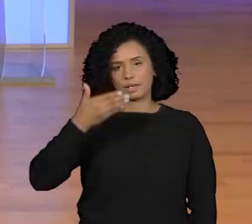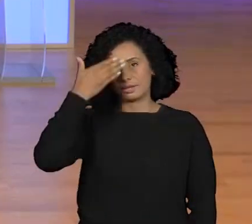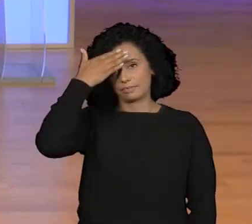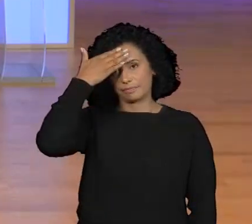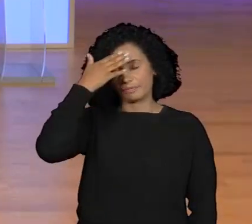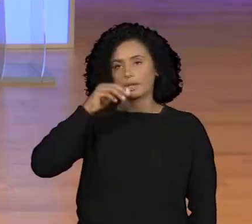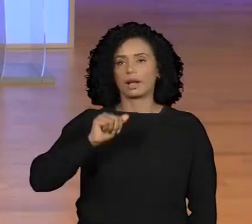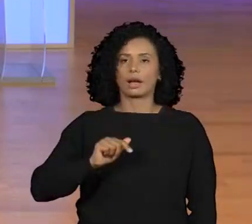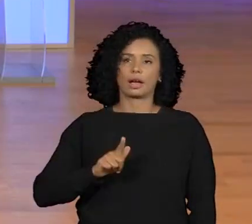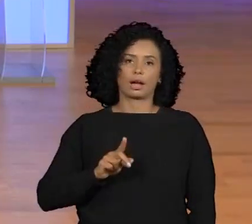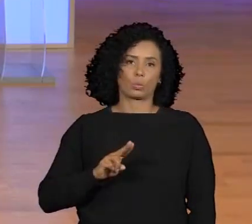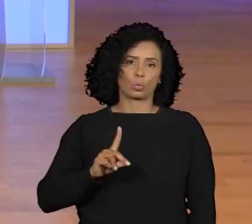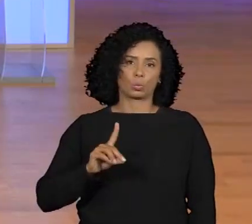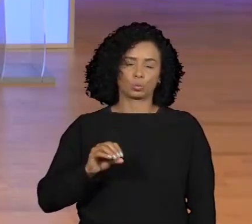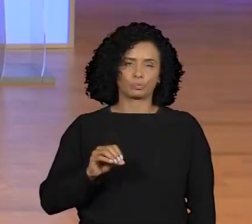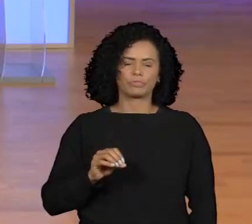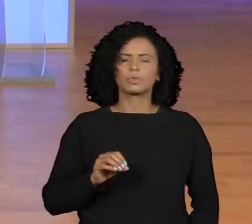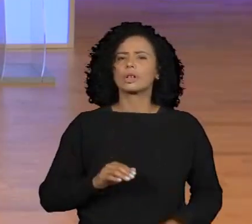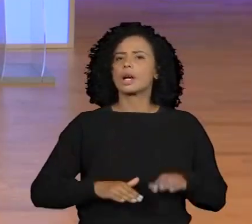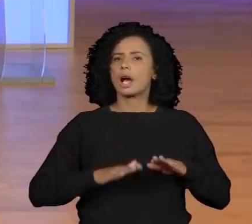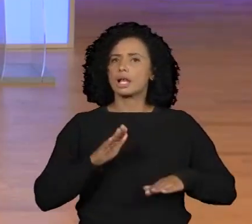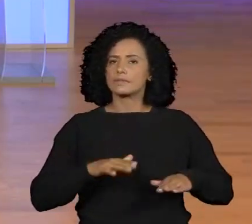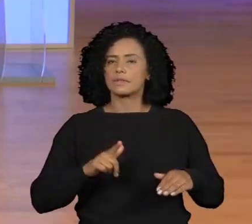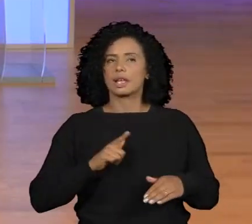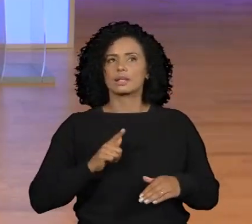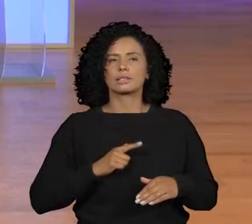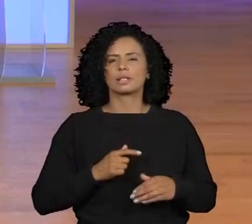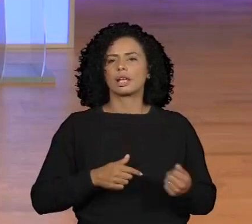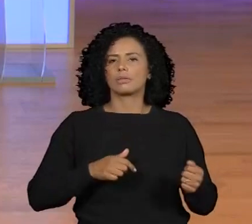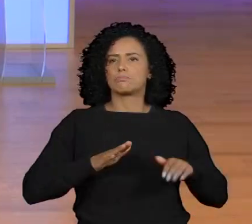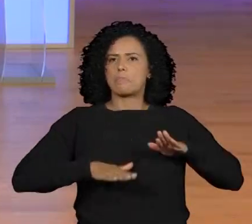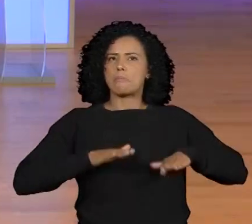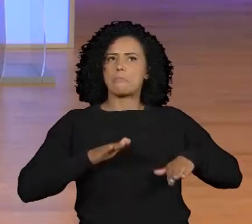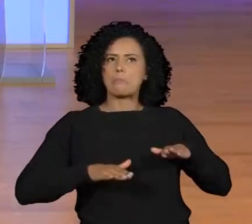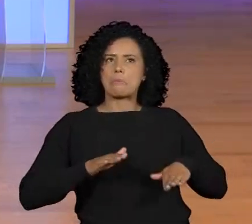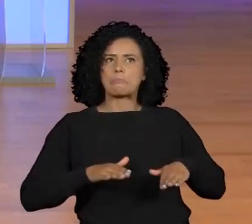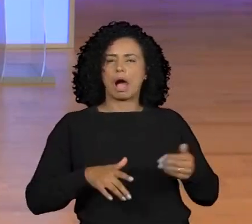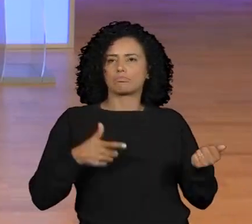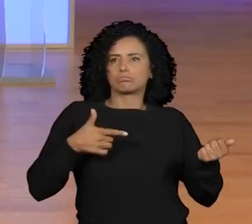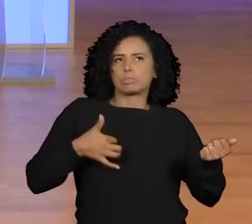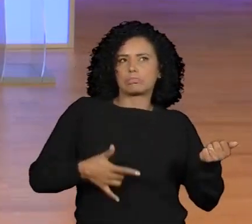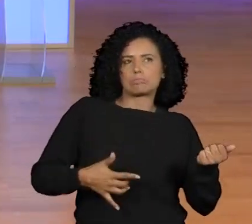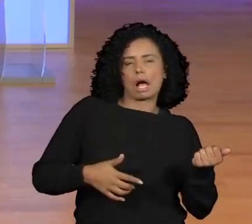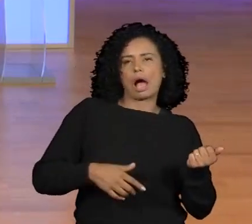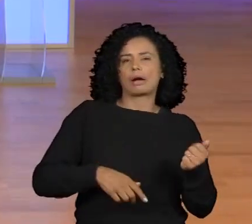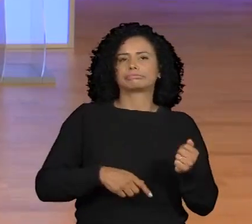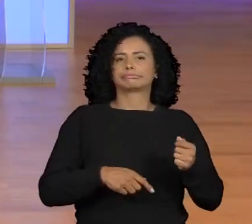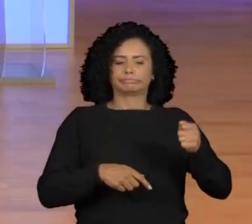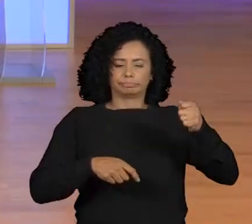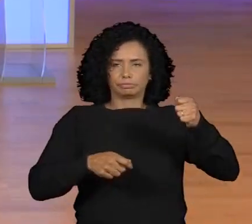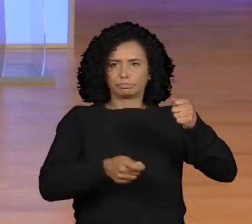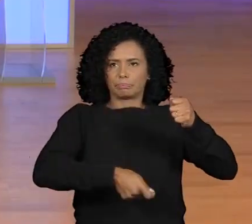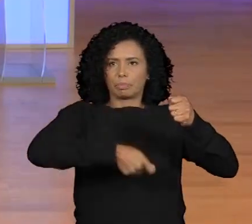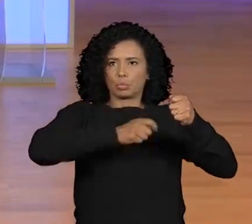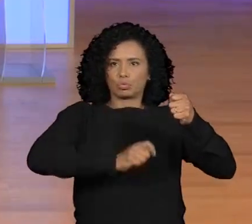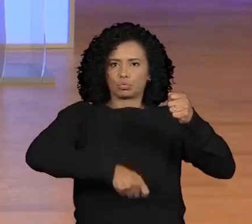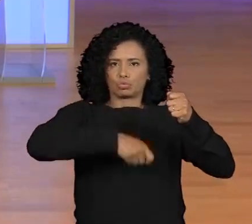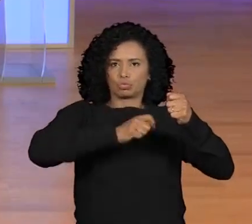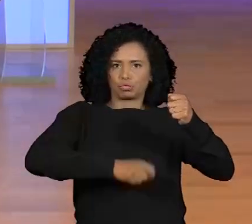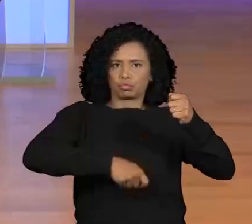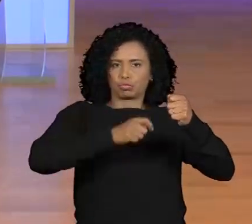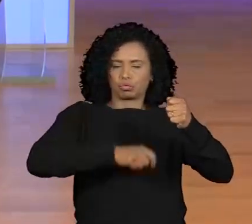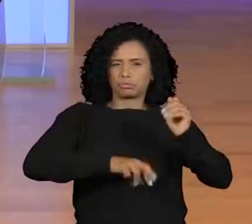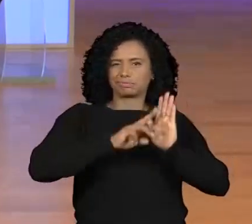os instrumentos musicais a gente obtém o agudo nos instrumentos menores